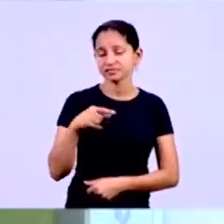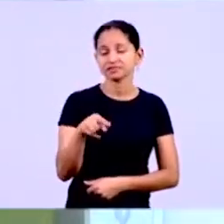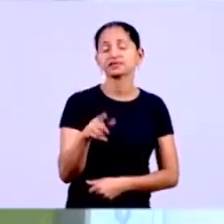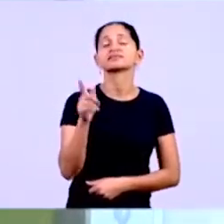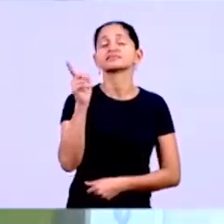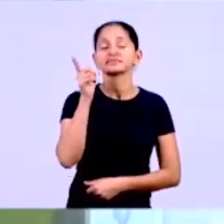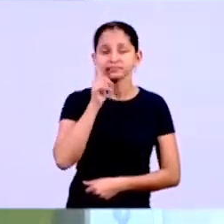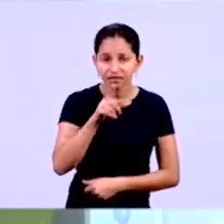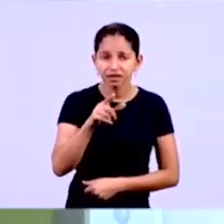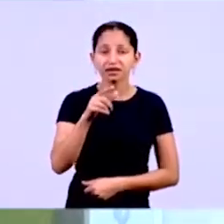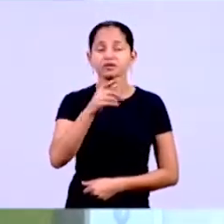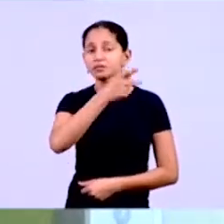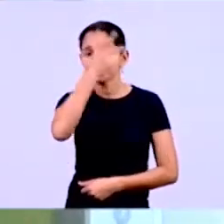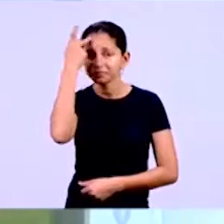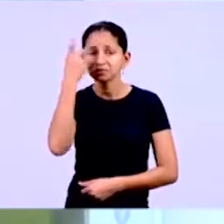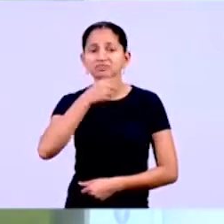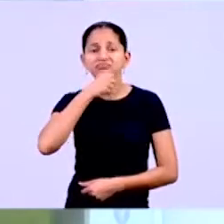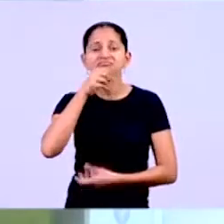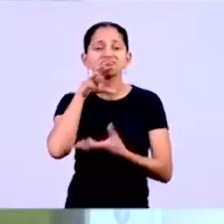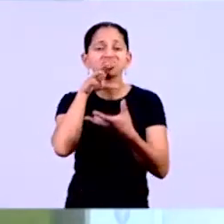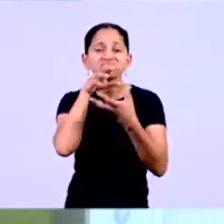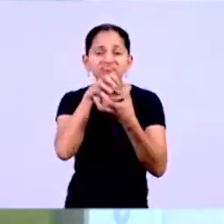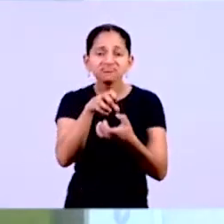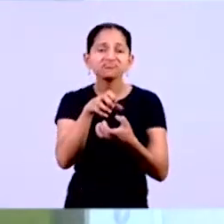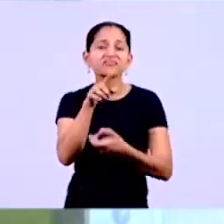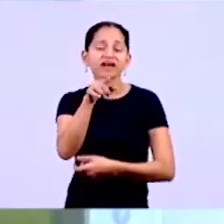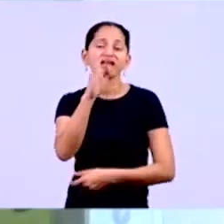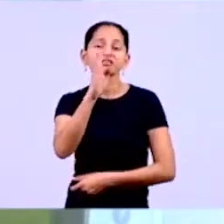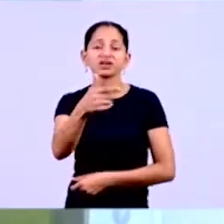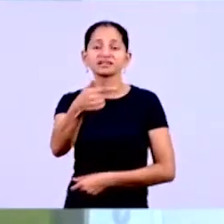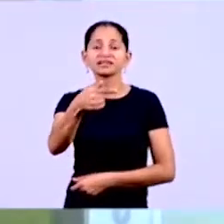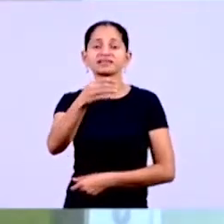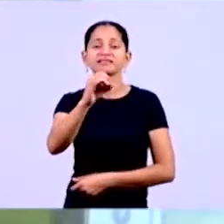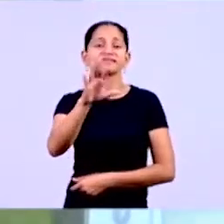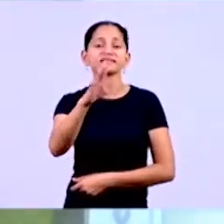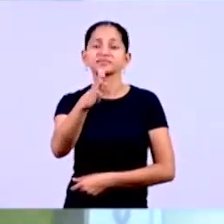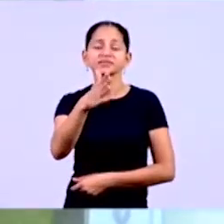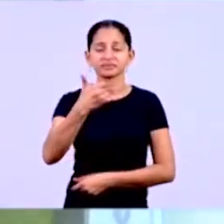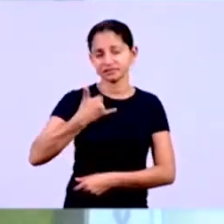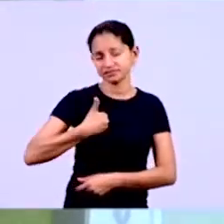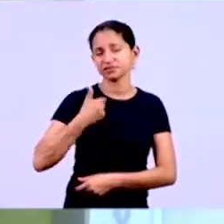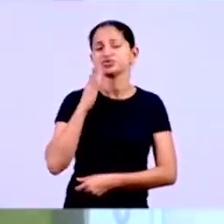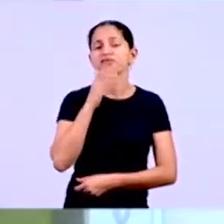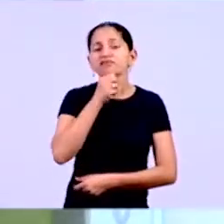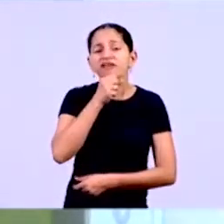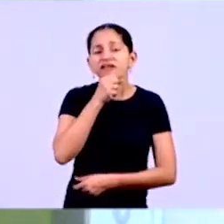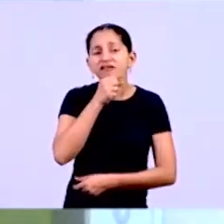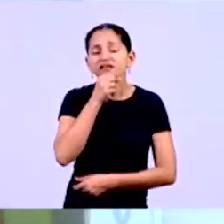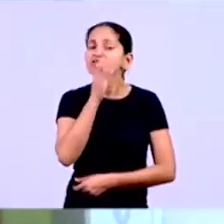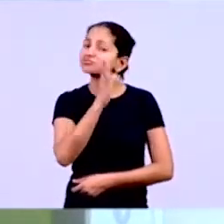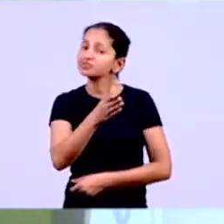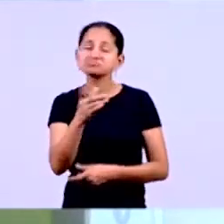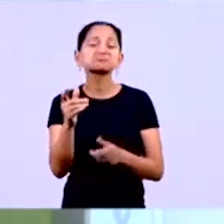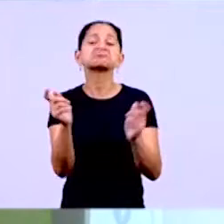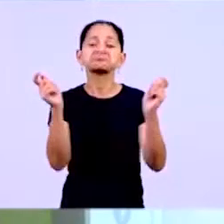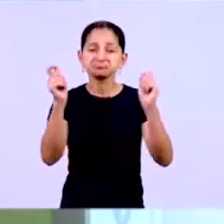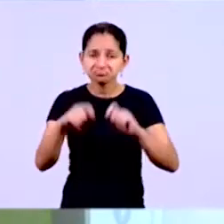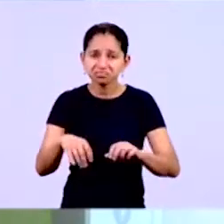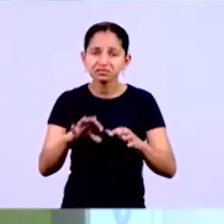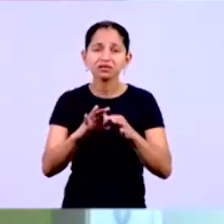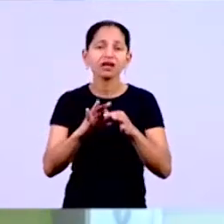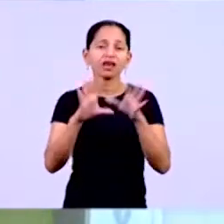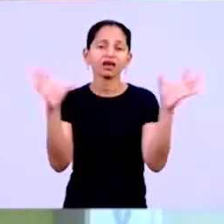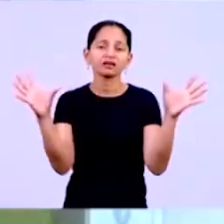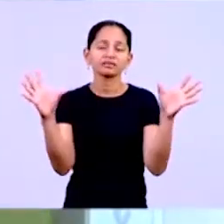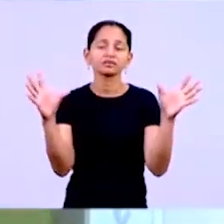de 70 anos de idade está descobrindo a internet. Então ela realmente ficou aberta. Isso porque o avanço da tecnologia em todas